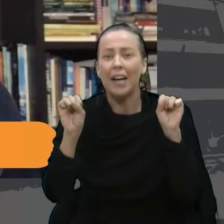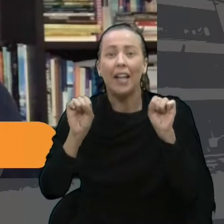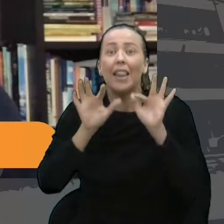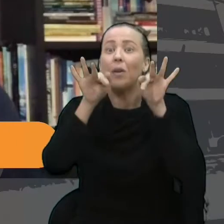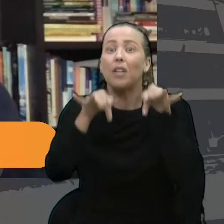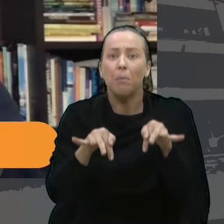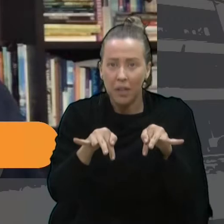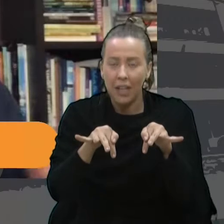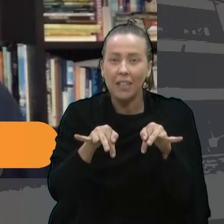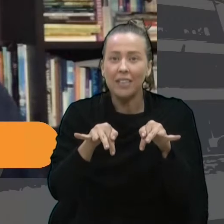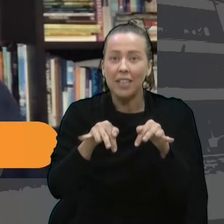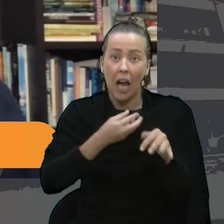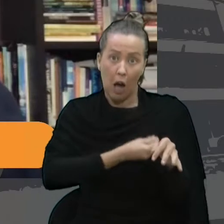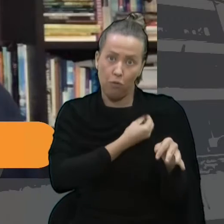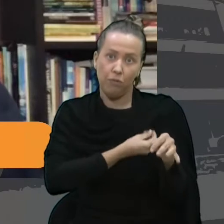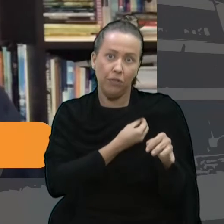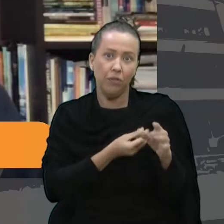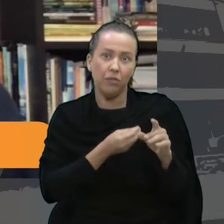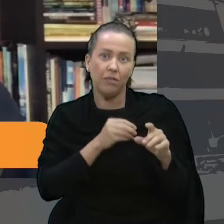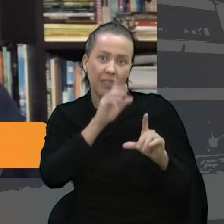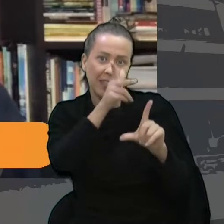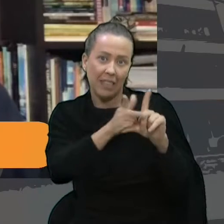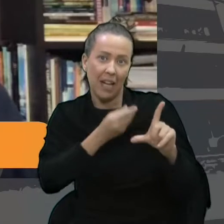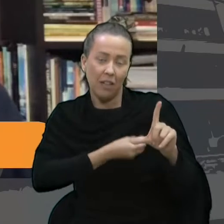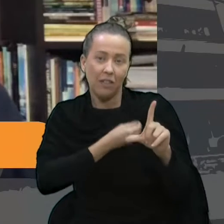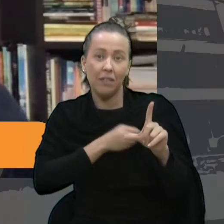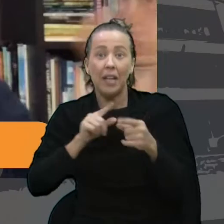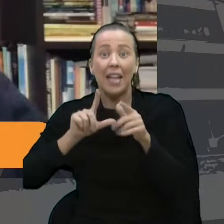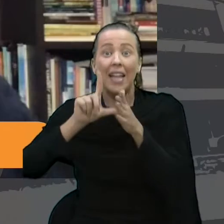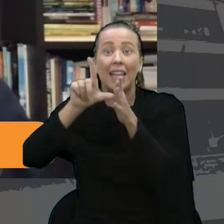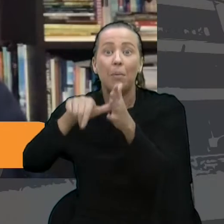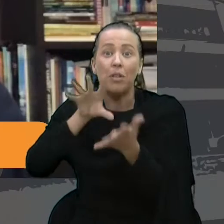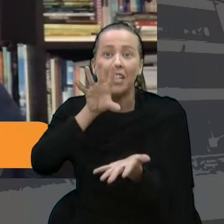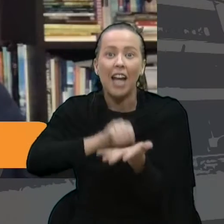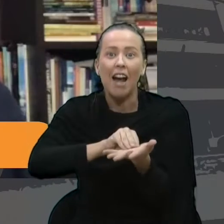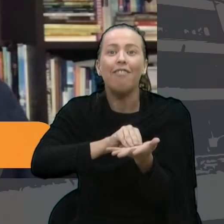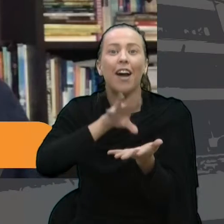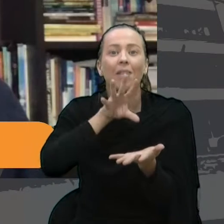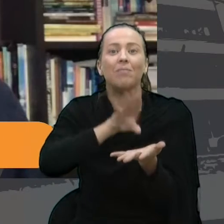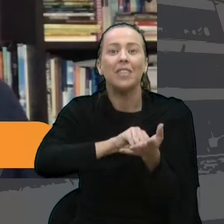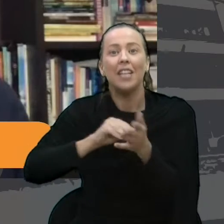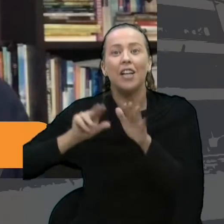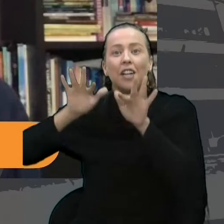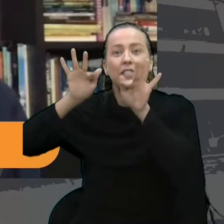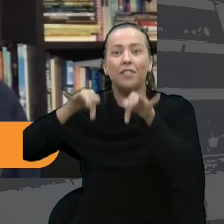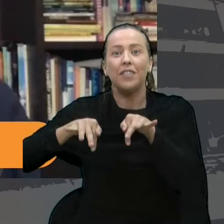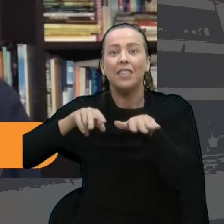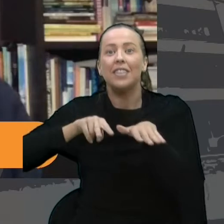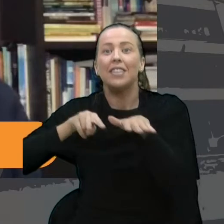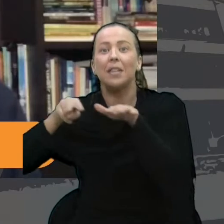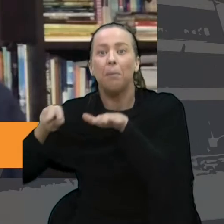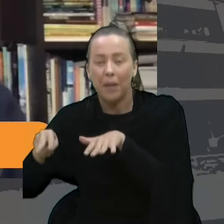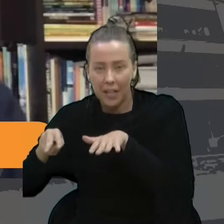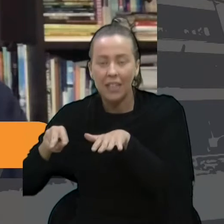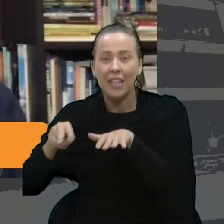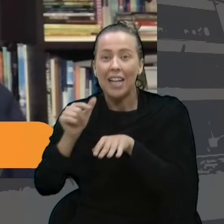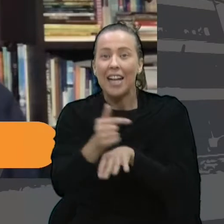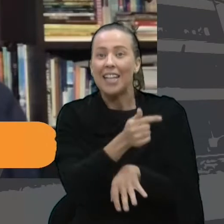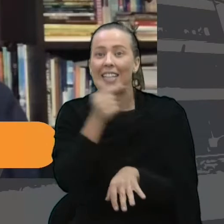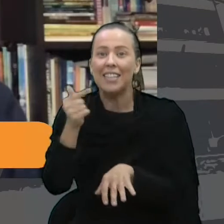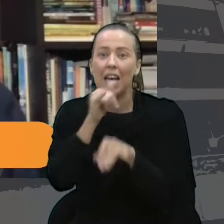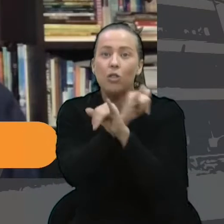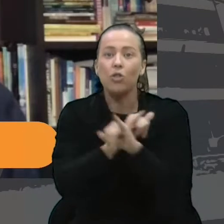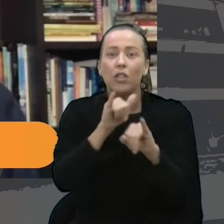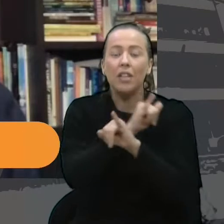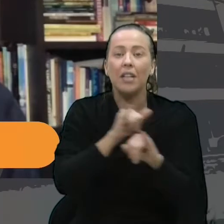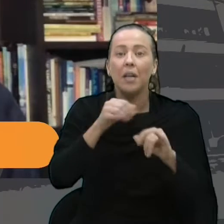terminei ao vivo, eu terminei, mas tinha que gravar para o fim de semana uma série de comentários sobre os